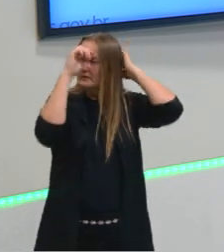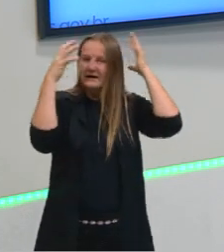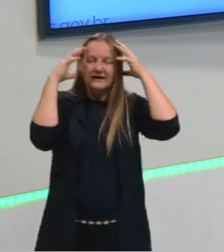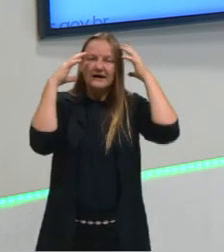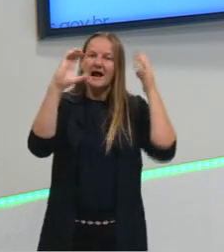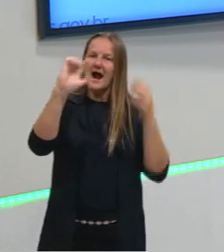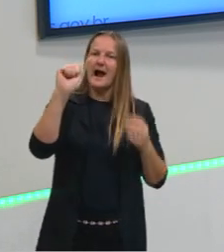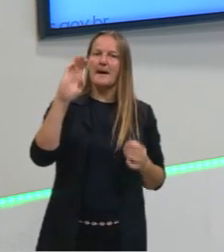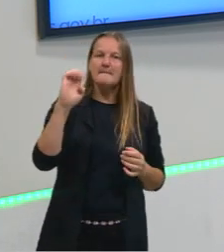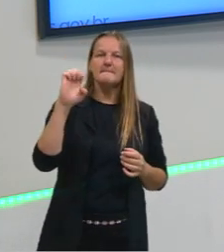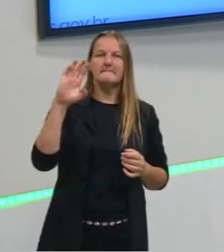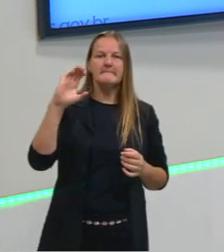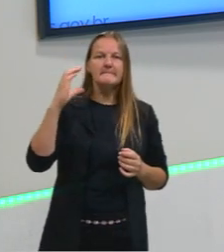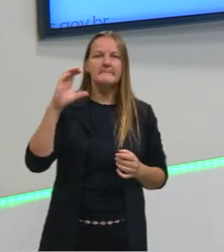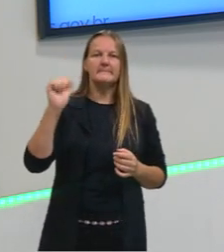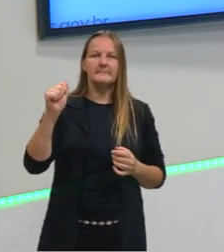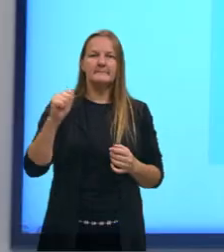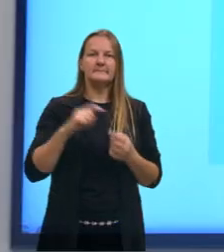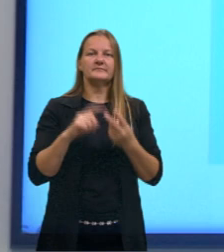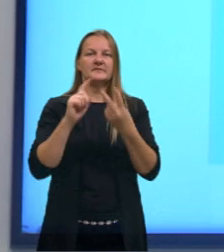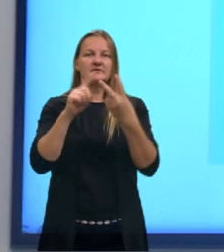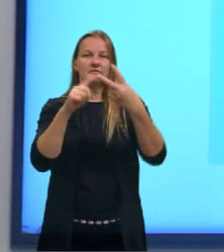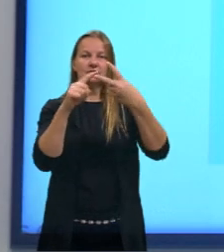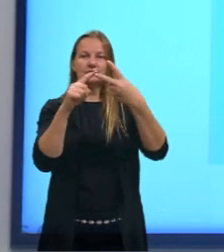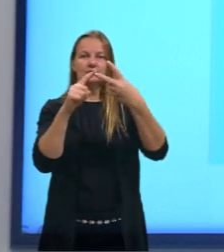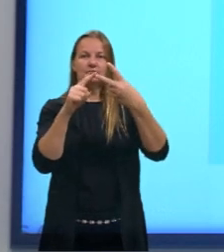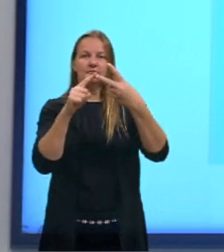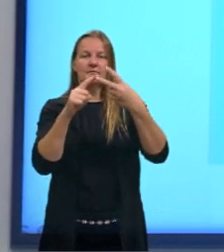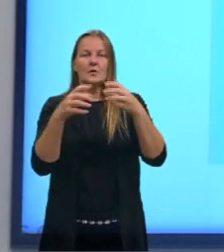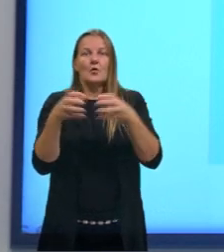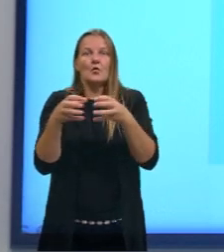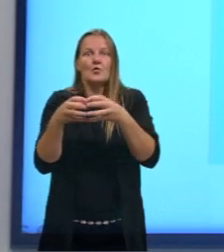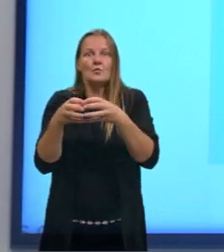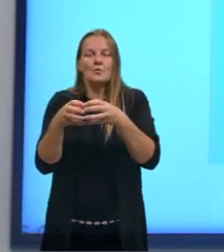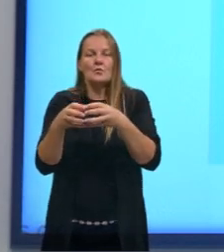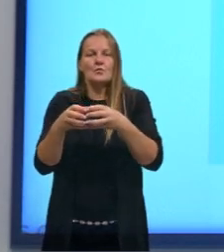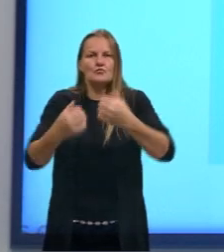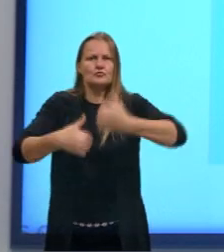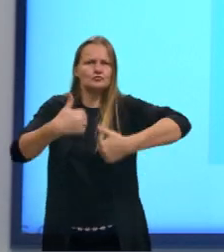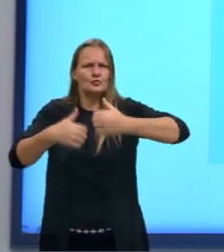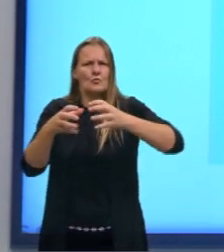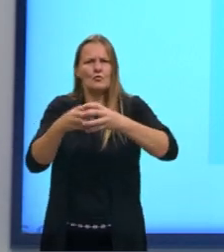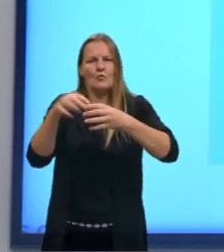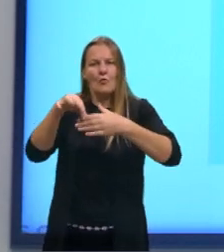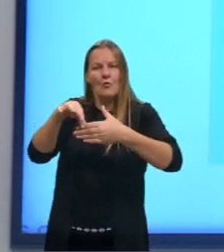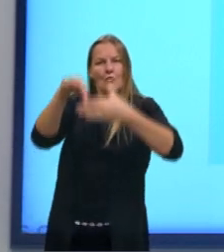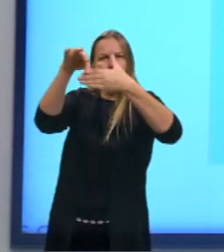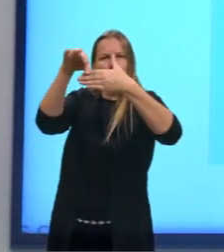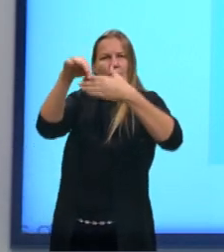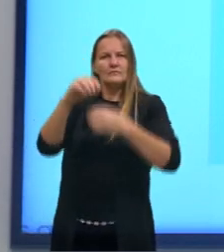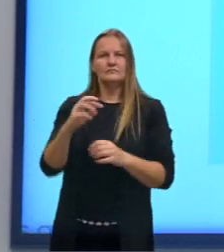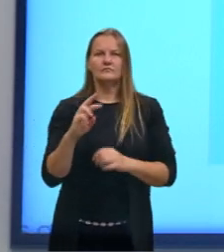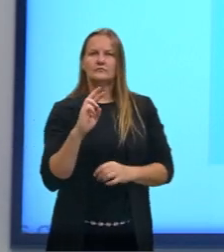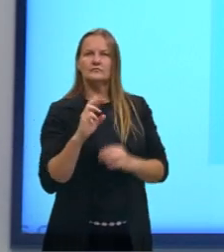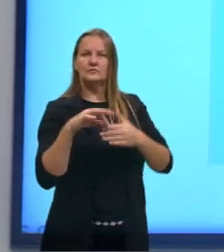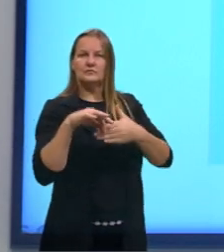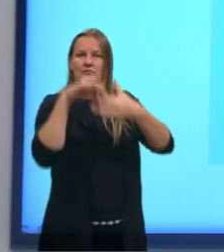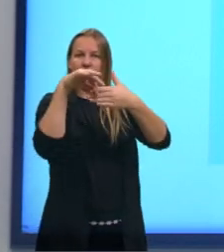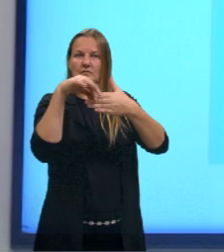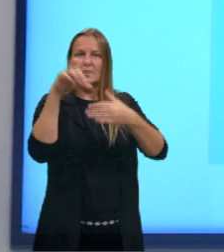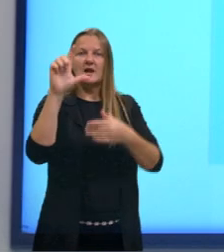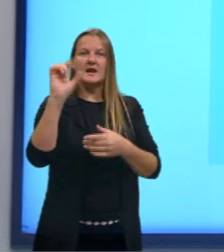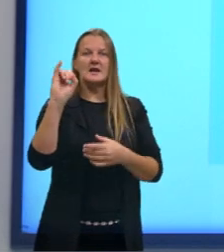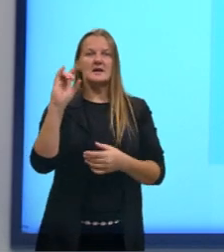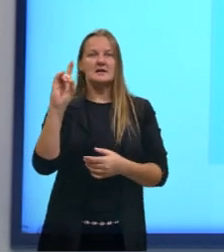do corpo no segundo quando eu digo cabeça da equipe eu tô falando de alguém quer Líder alguém que tem um